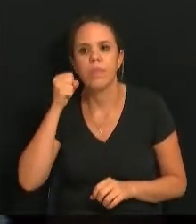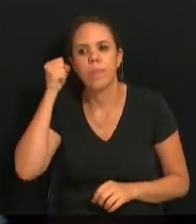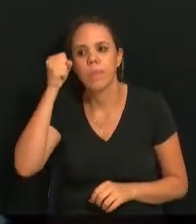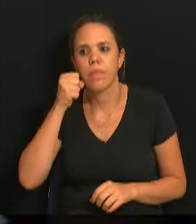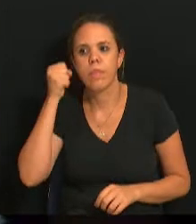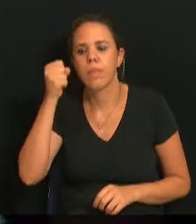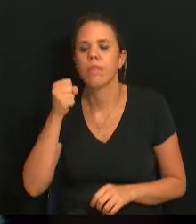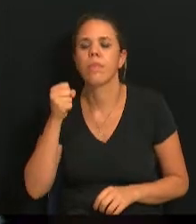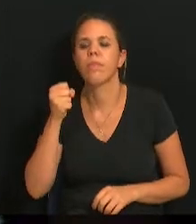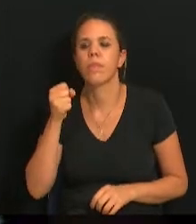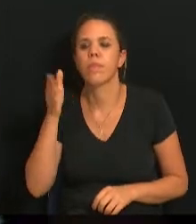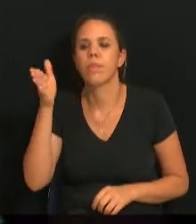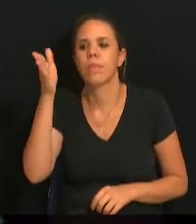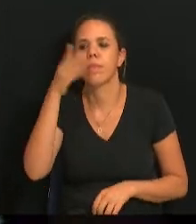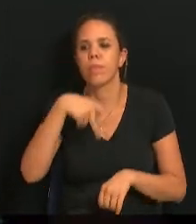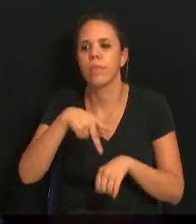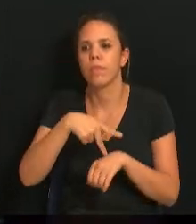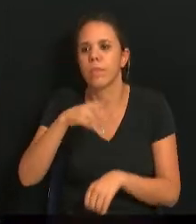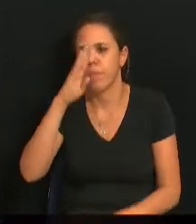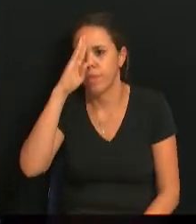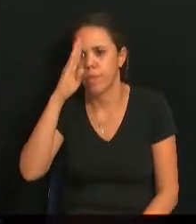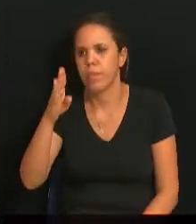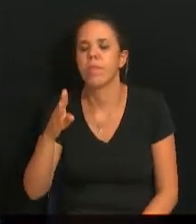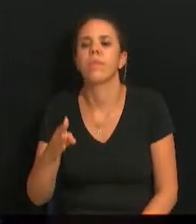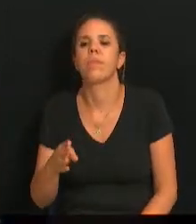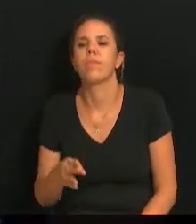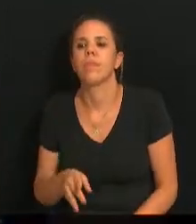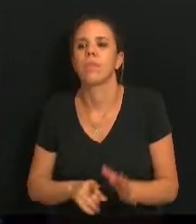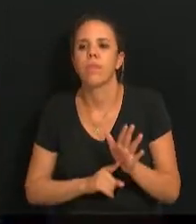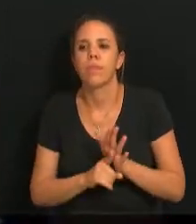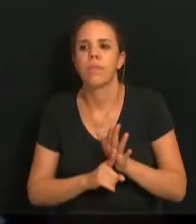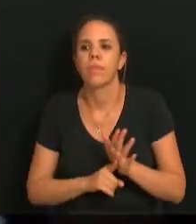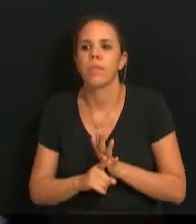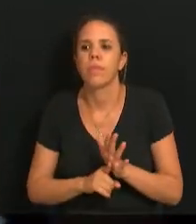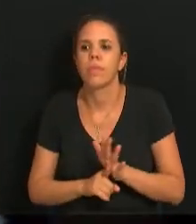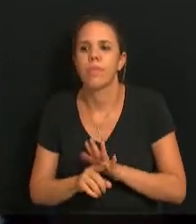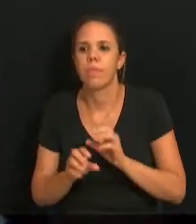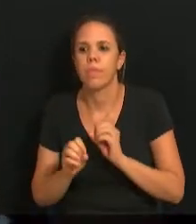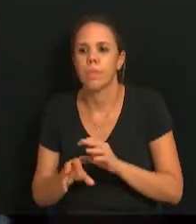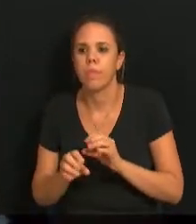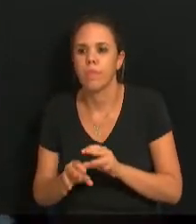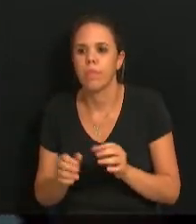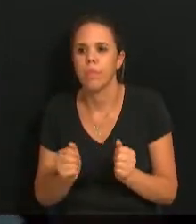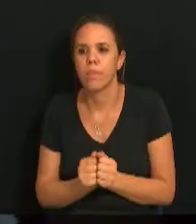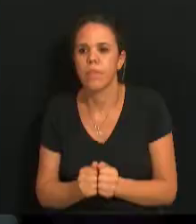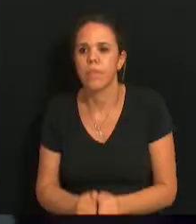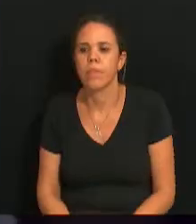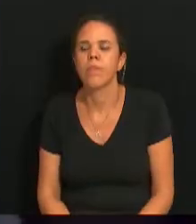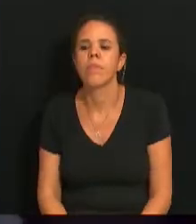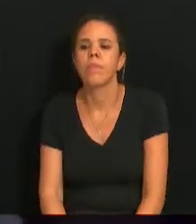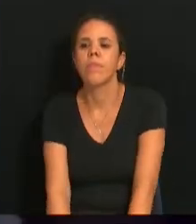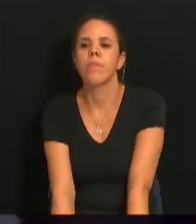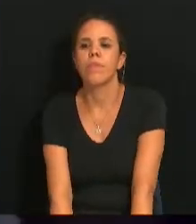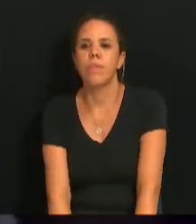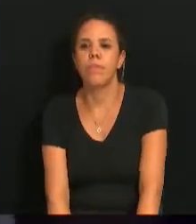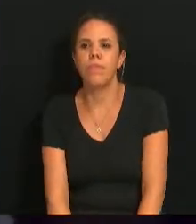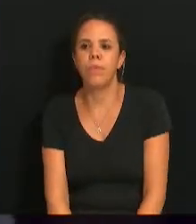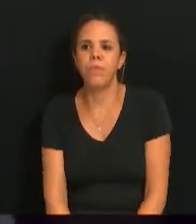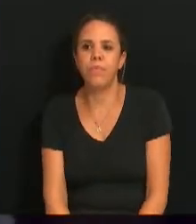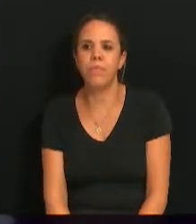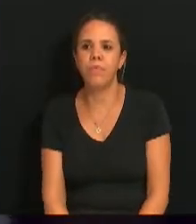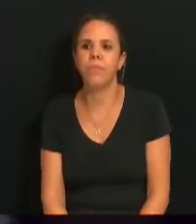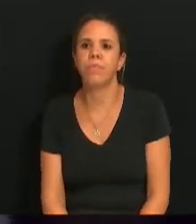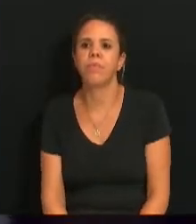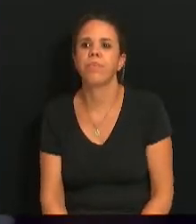país, isso é uma dimensão fundamental, porque ensino e pesquisa caminham juntos, deveria compor essa